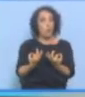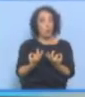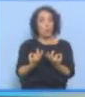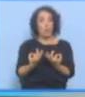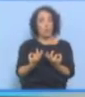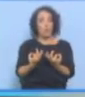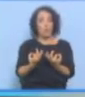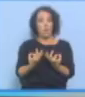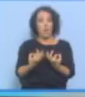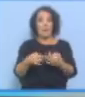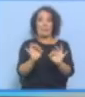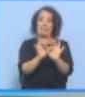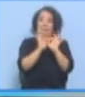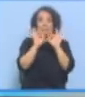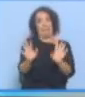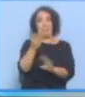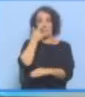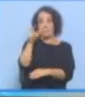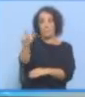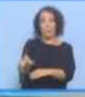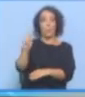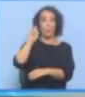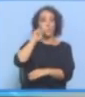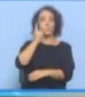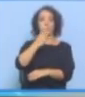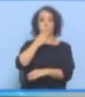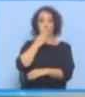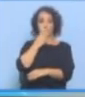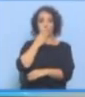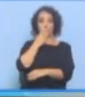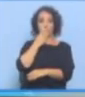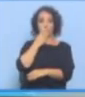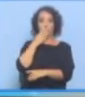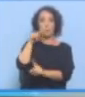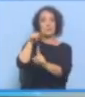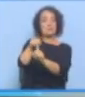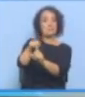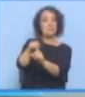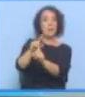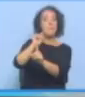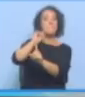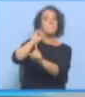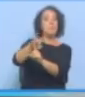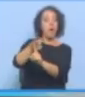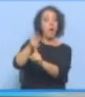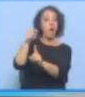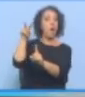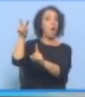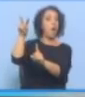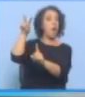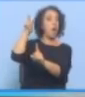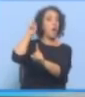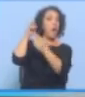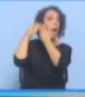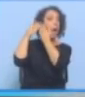é como aquele surdo-mudo que tem que abrir os ouvidos para escutar a